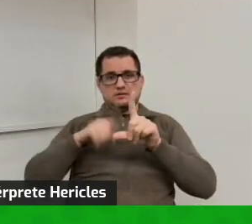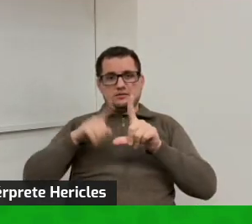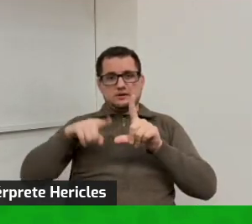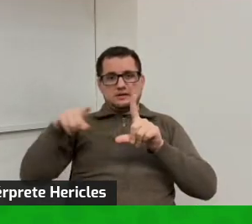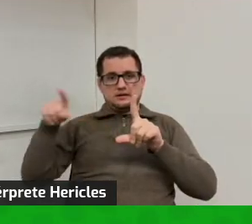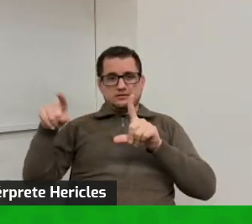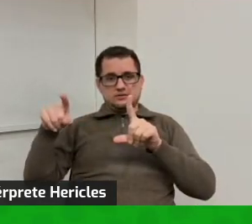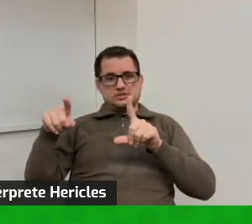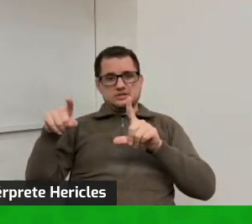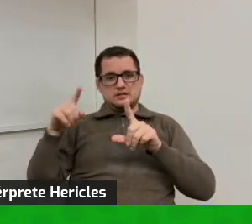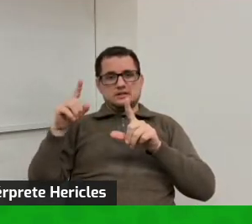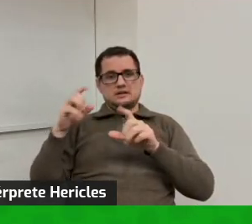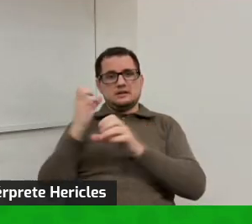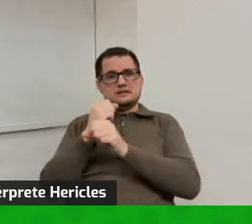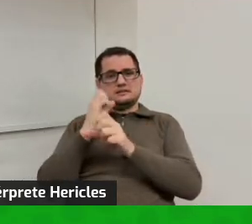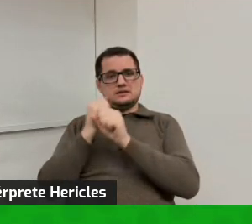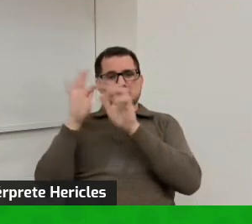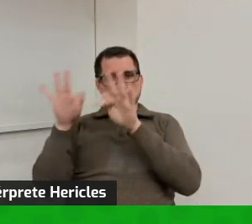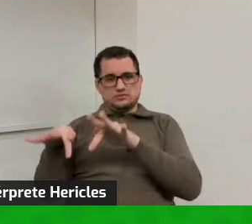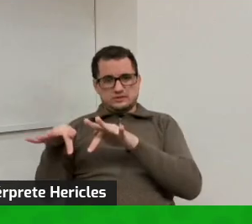gráfico de saldo também.